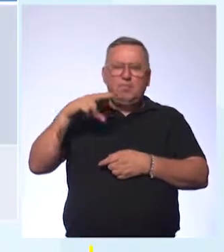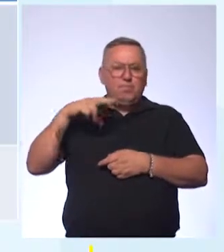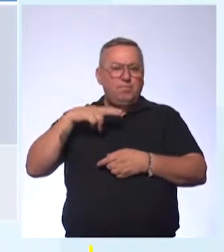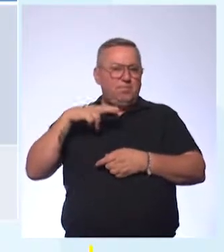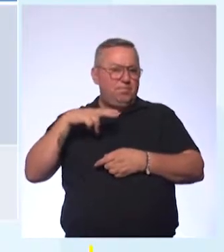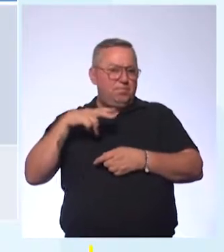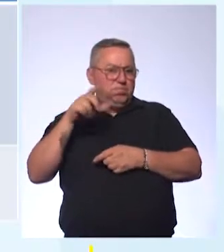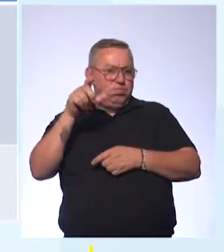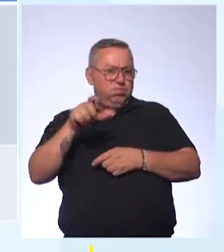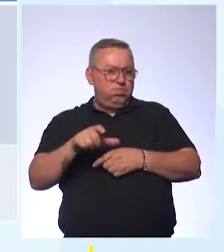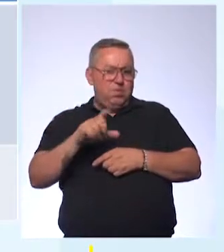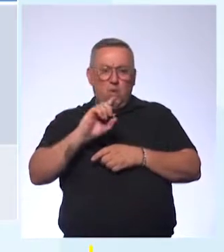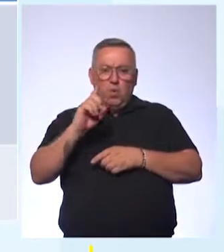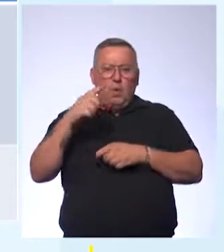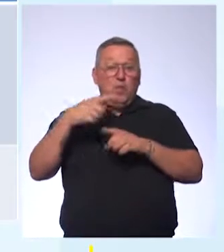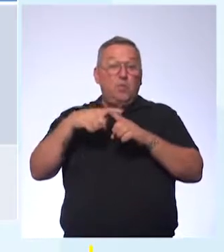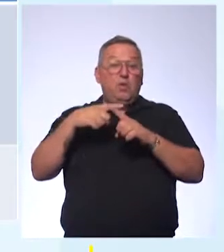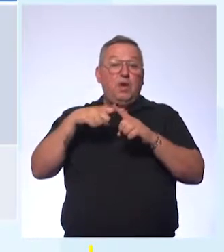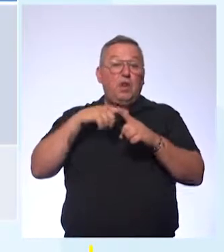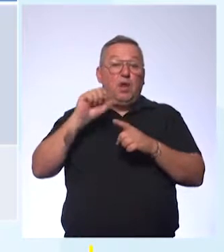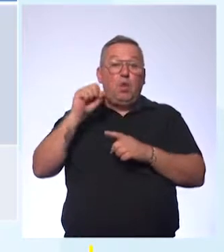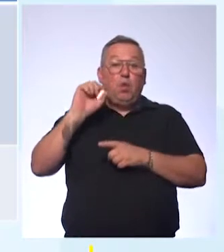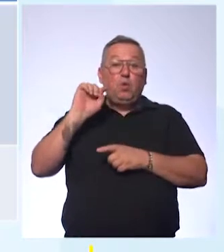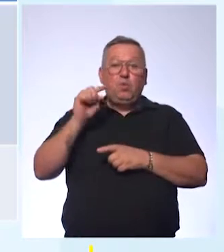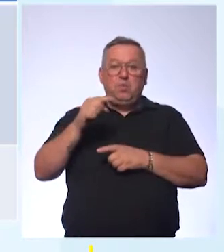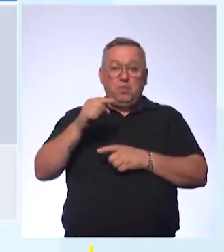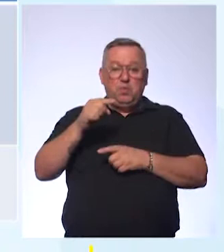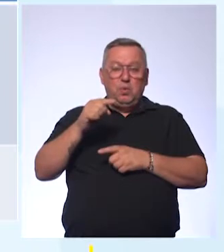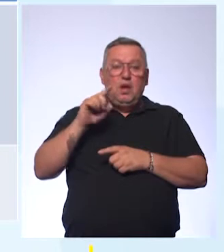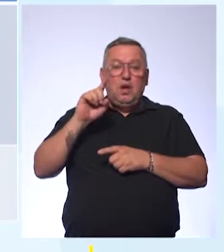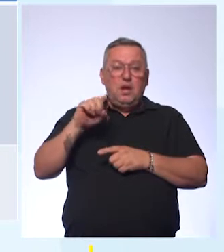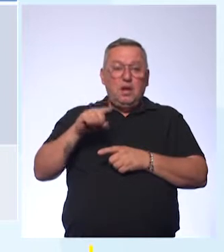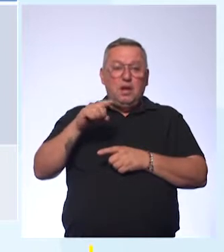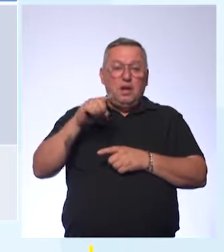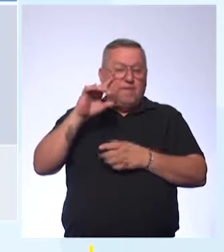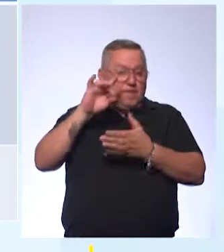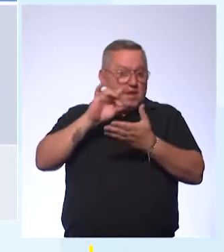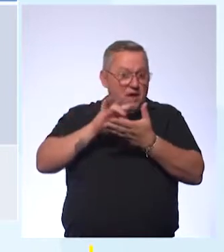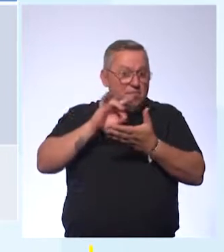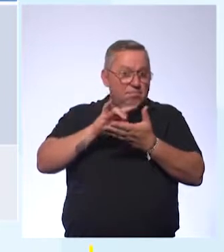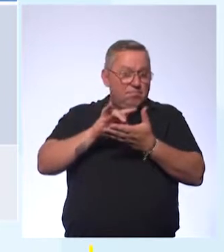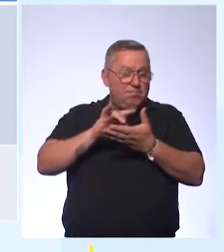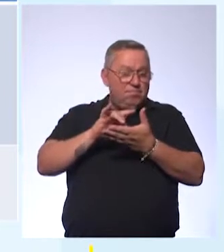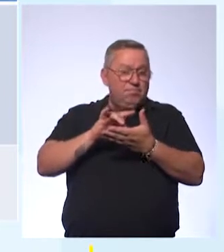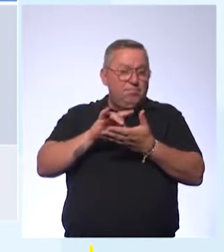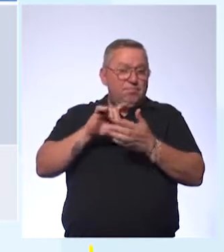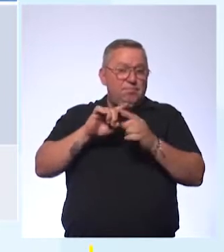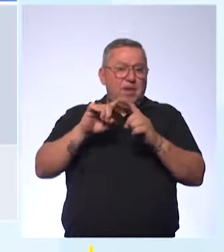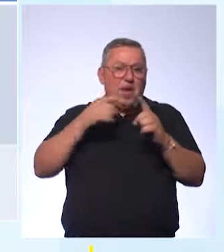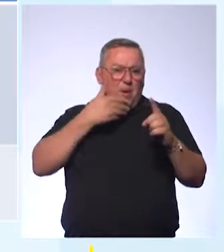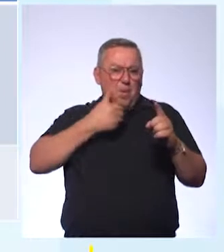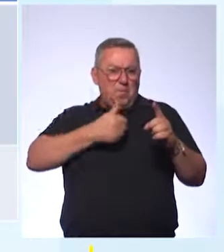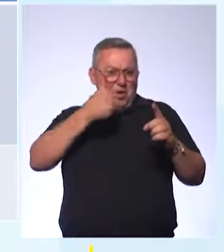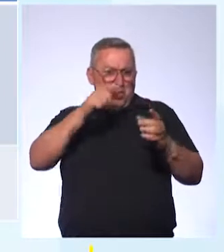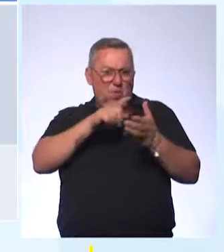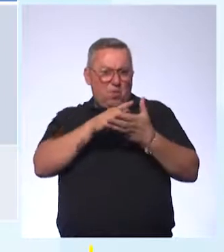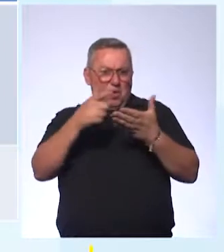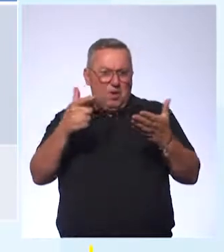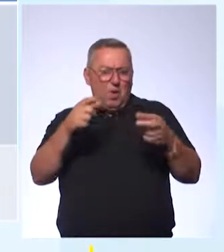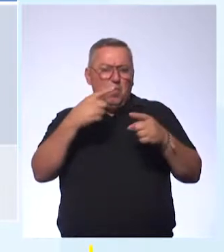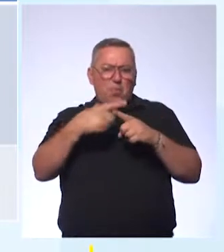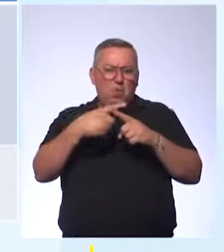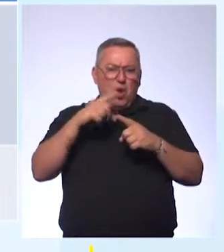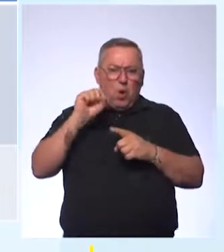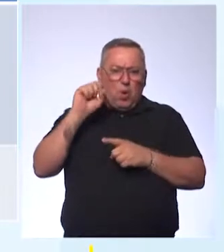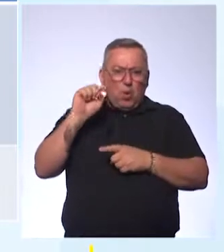aquele é o melhor jornal do país. Não é porque tem 8 mil assinantes, que é um fato, é real, é verídico, é incontestável, que ele será o melhor jornal do